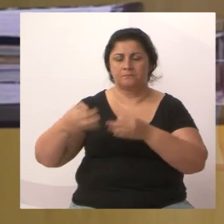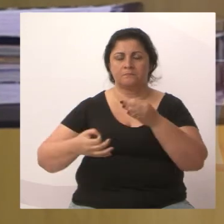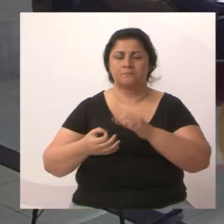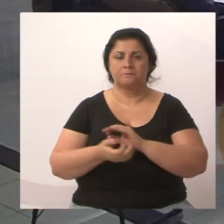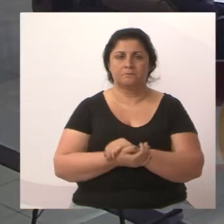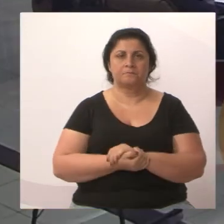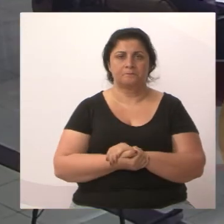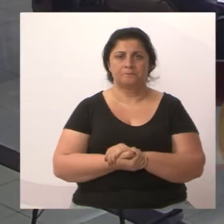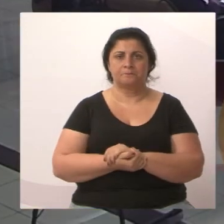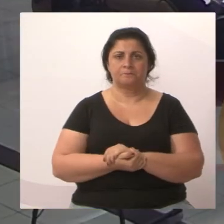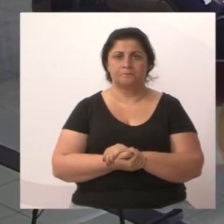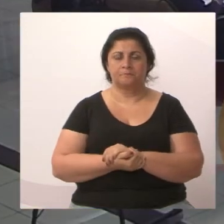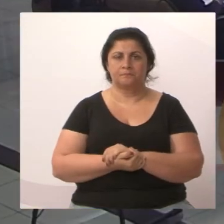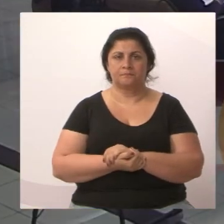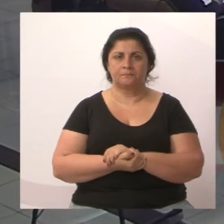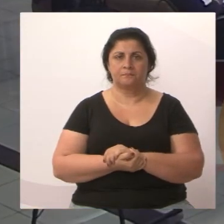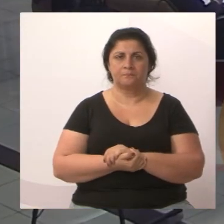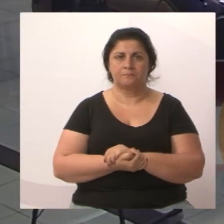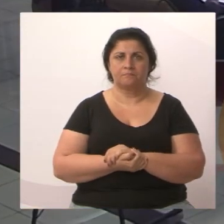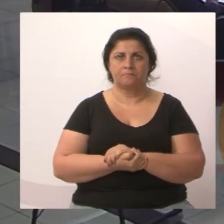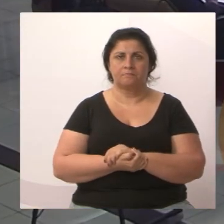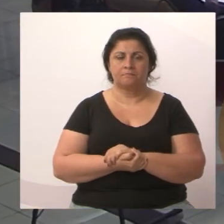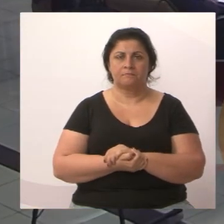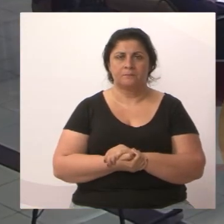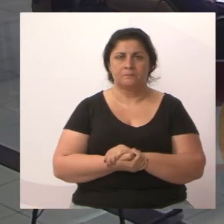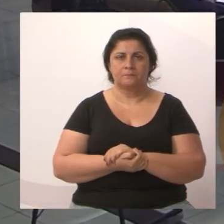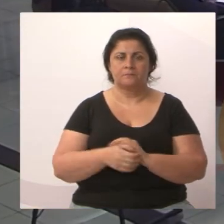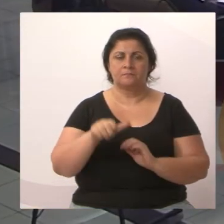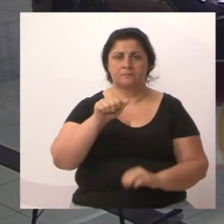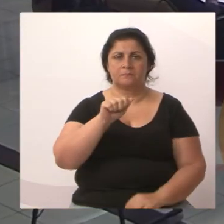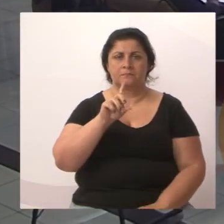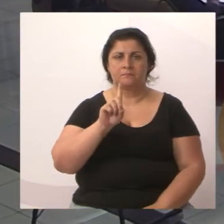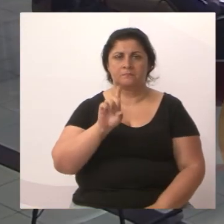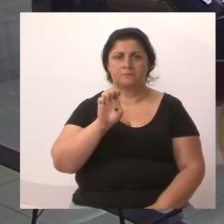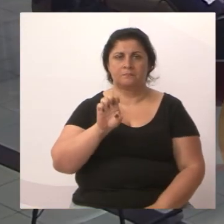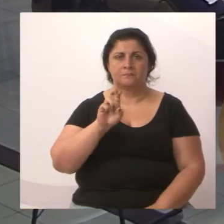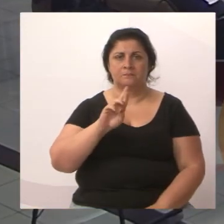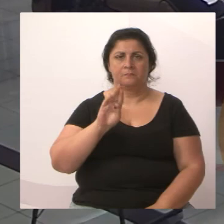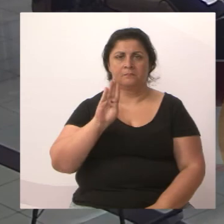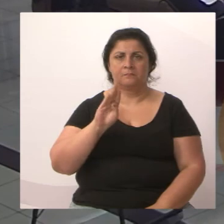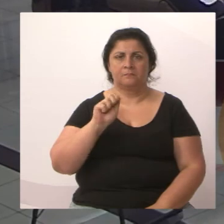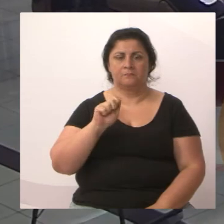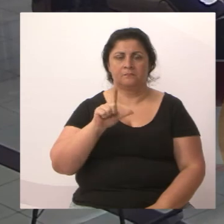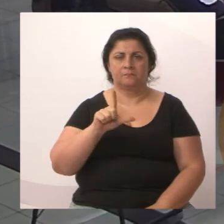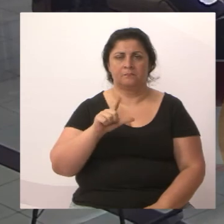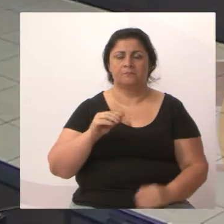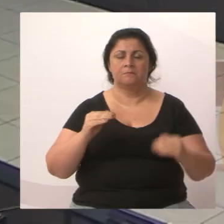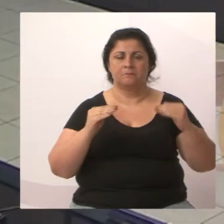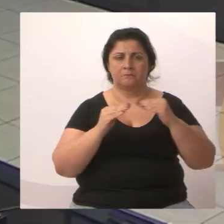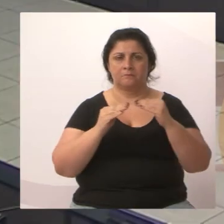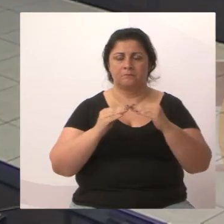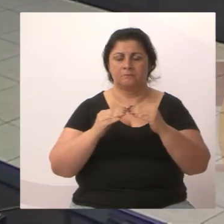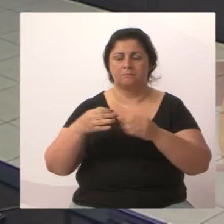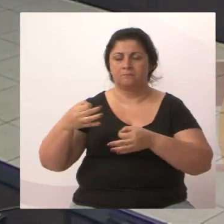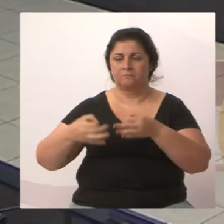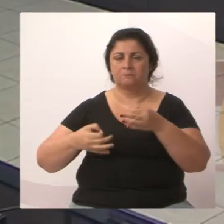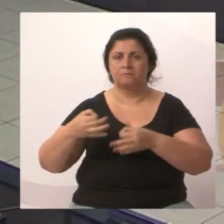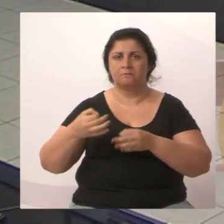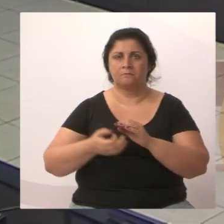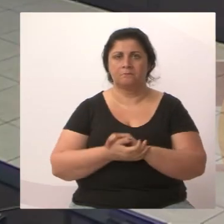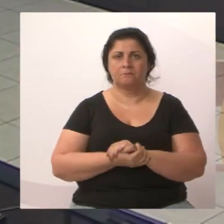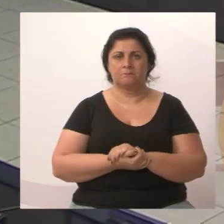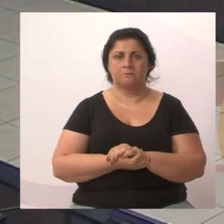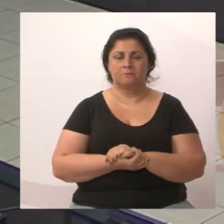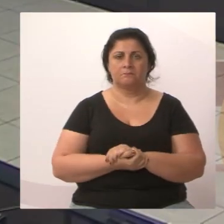Contas. Como vota o vereador Aderbal Sodré? Favorável ao parecer de contas